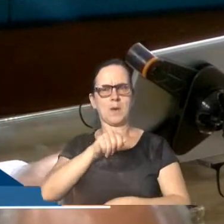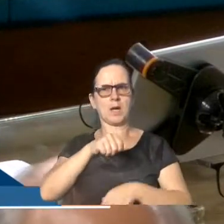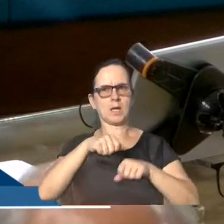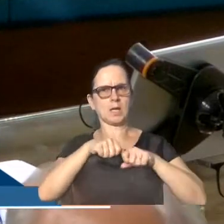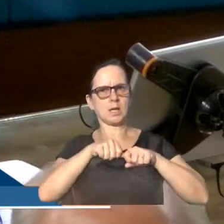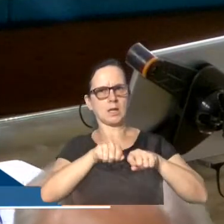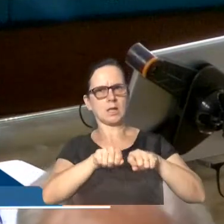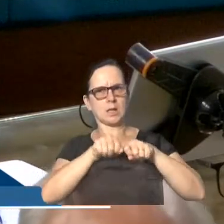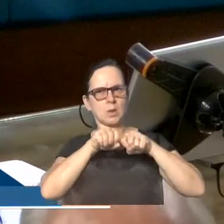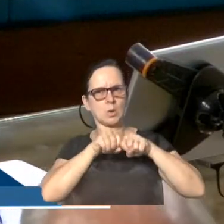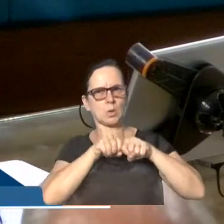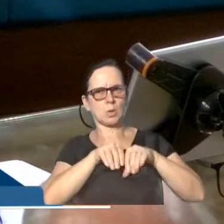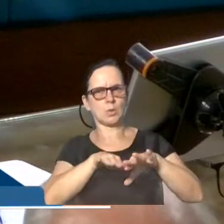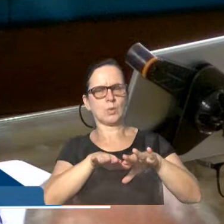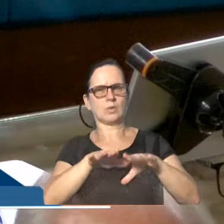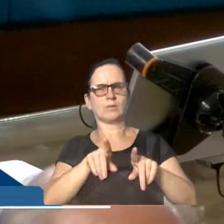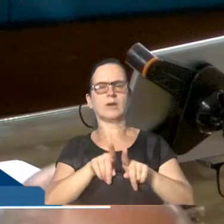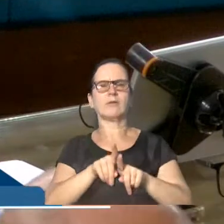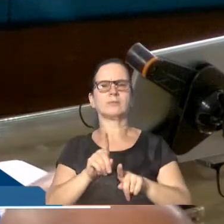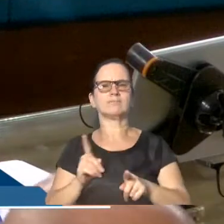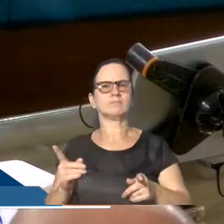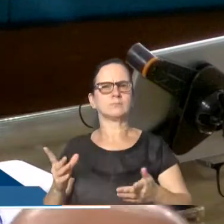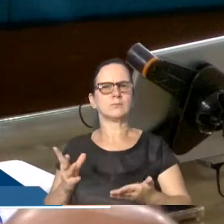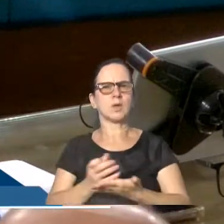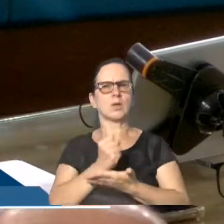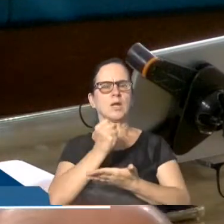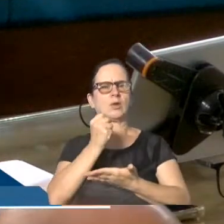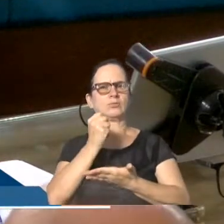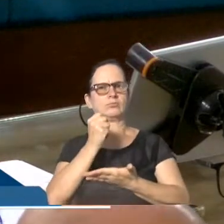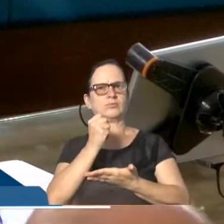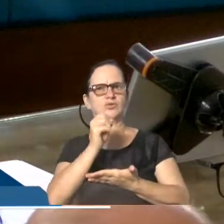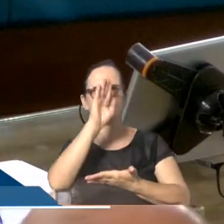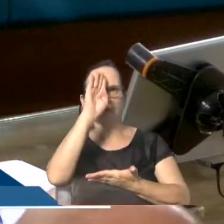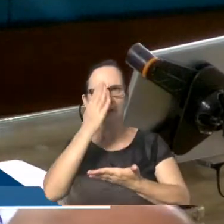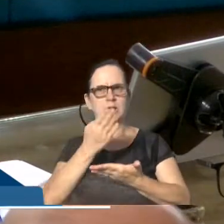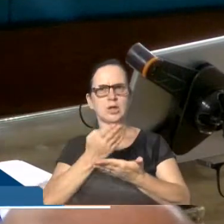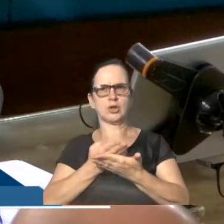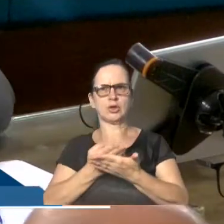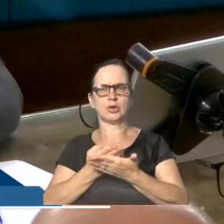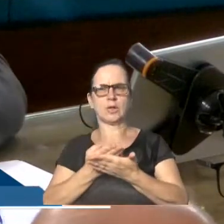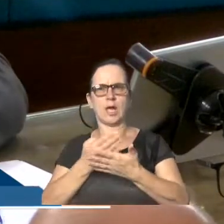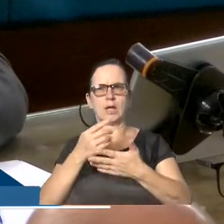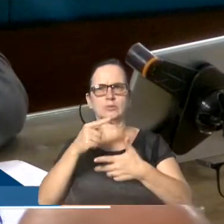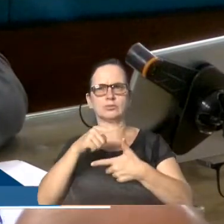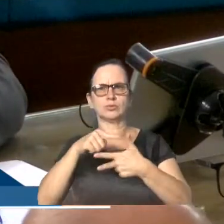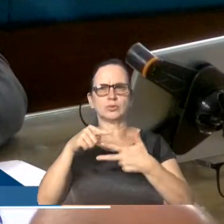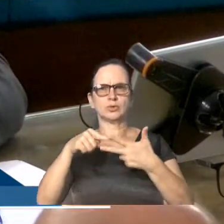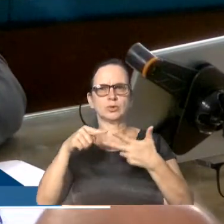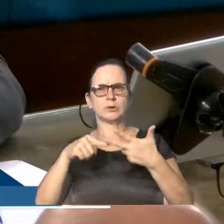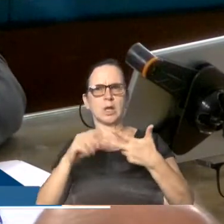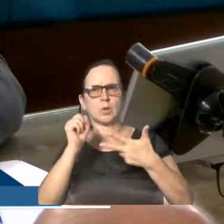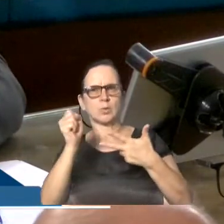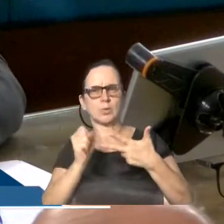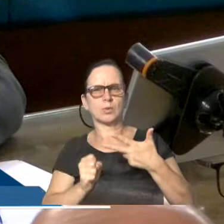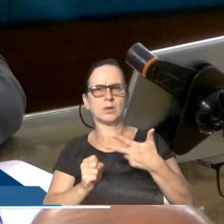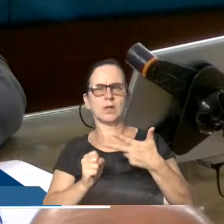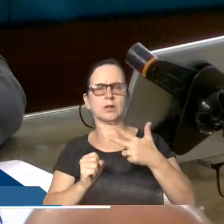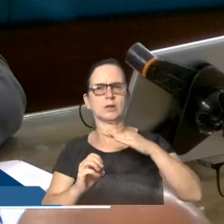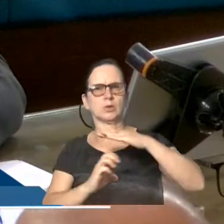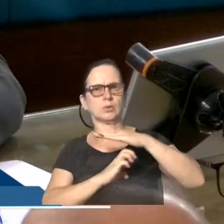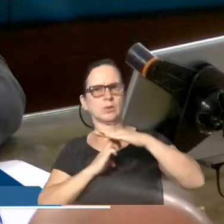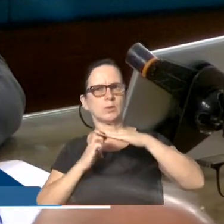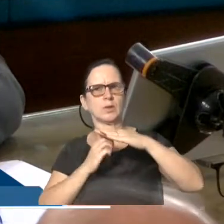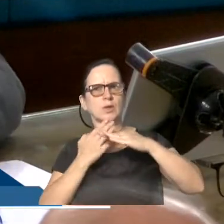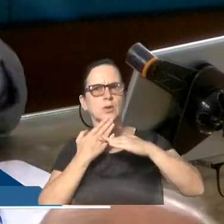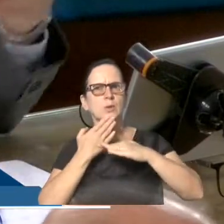que falta é o resgate da credibilidade dos poderes para poder chegar numa indústria, numa empresa dessa,